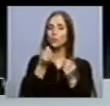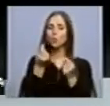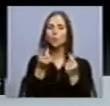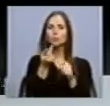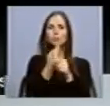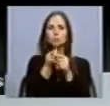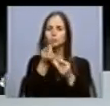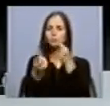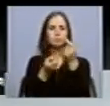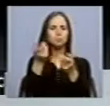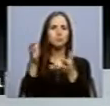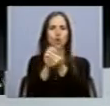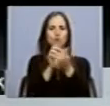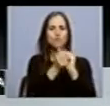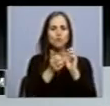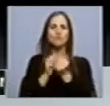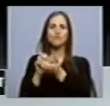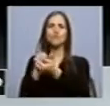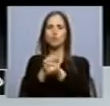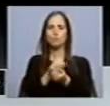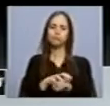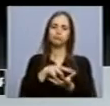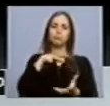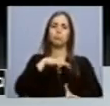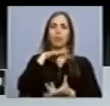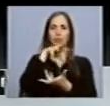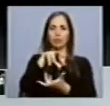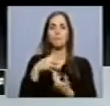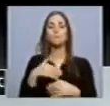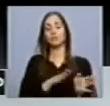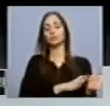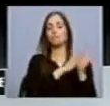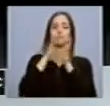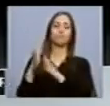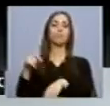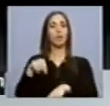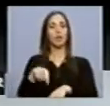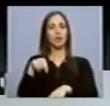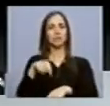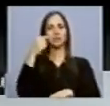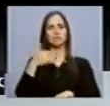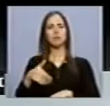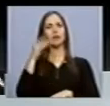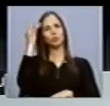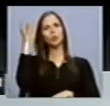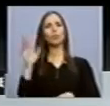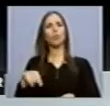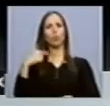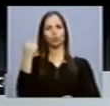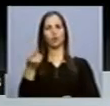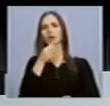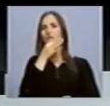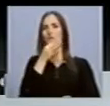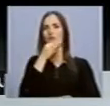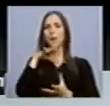essas partículas. Mas, entretanto, olha, sobre o Sistema Solar, houve também esta semana a apresentação de uma outra teoria que também fala em